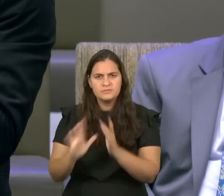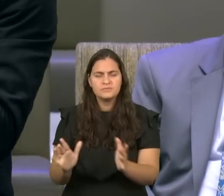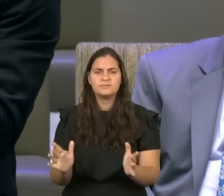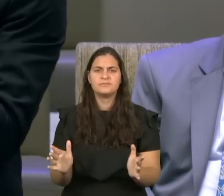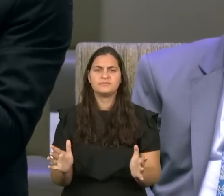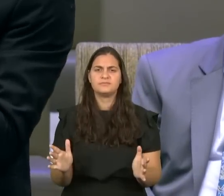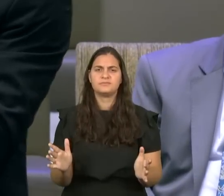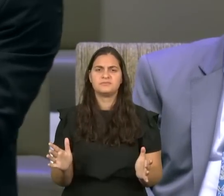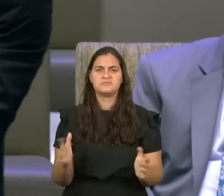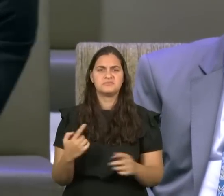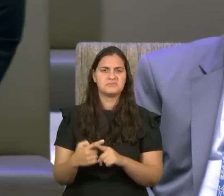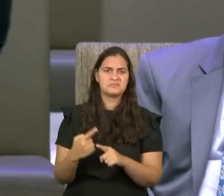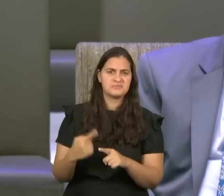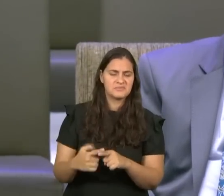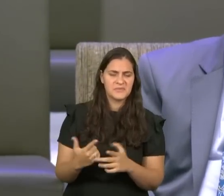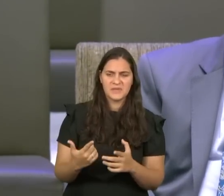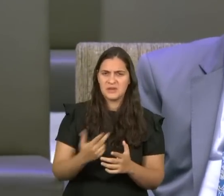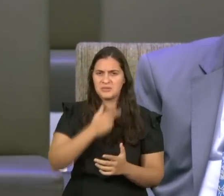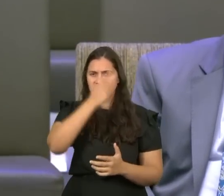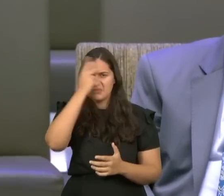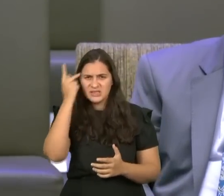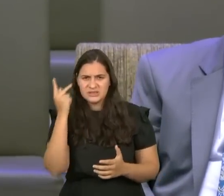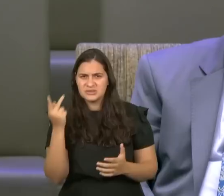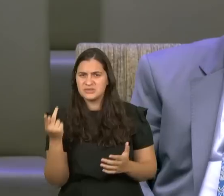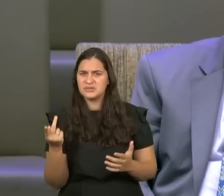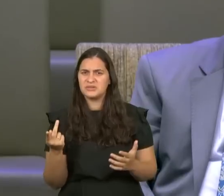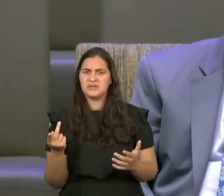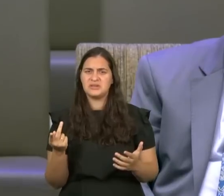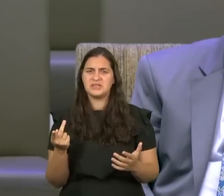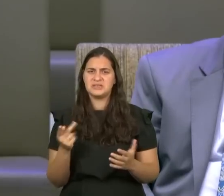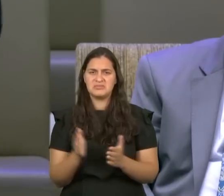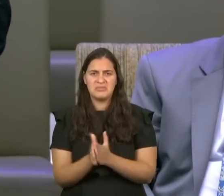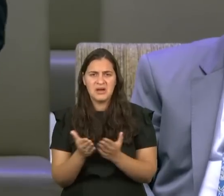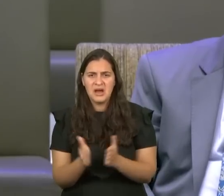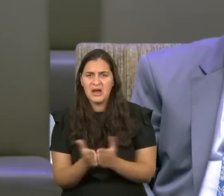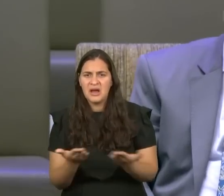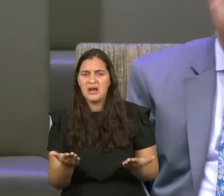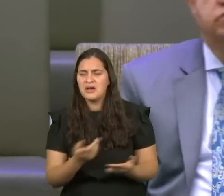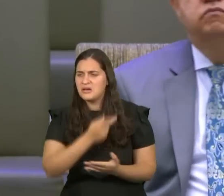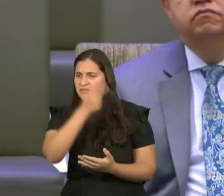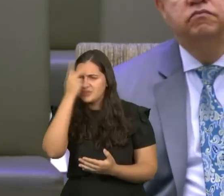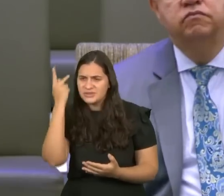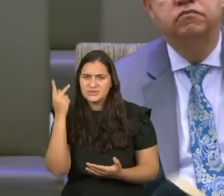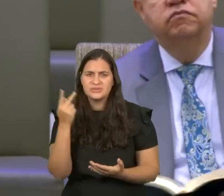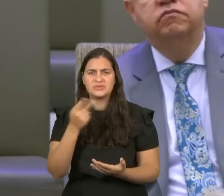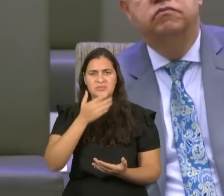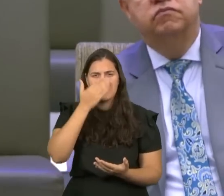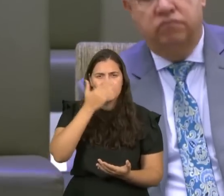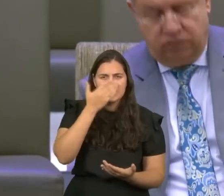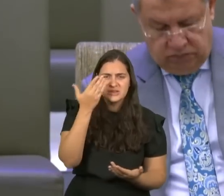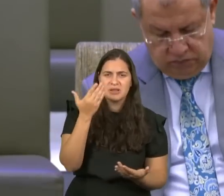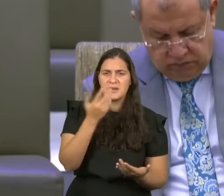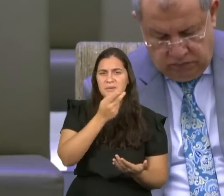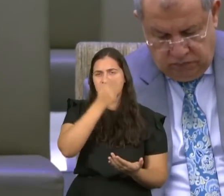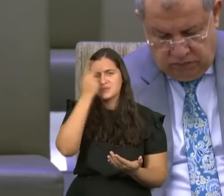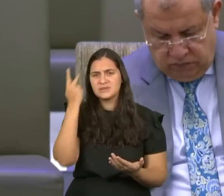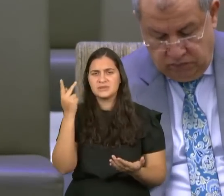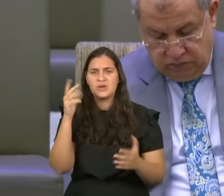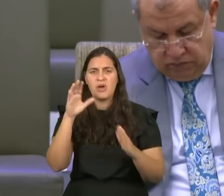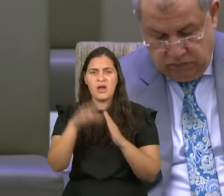de que pessoas marginalizadas da sociedade se aproximassem dele